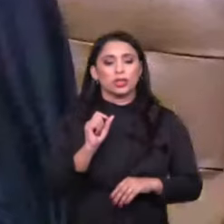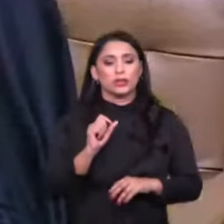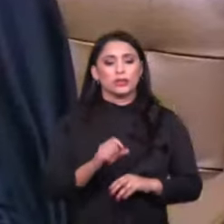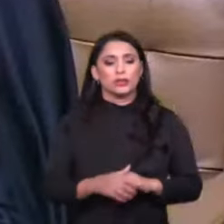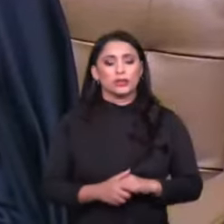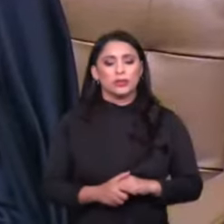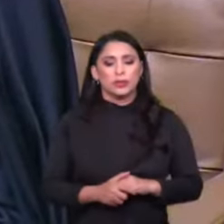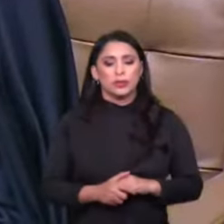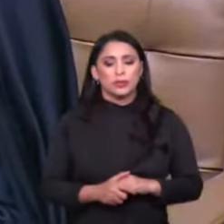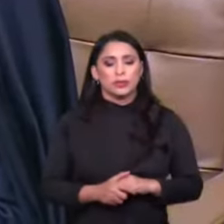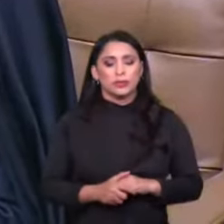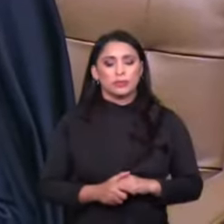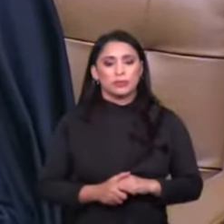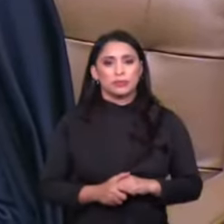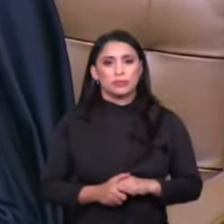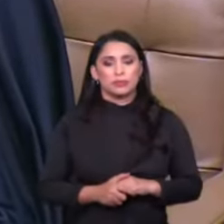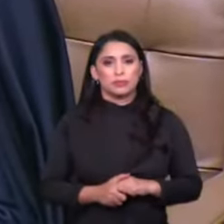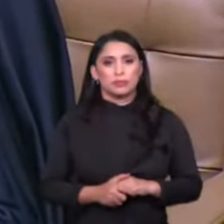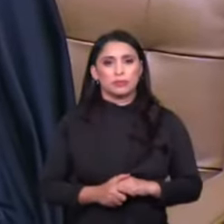a situação de